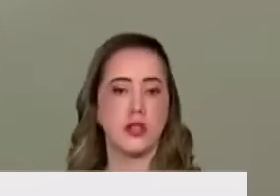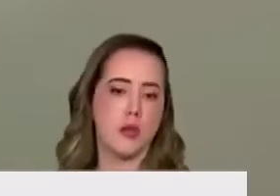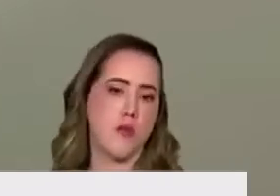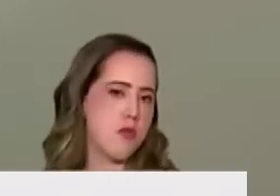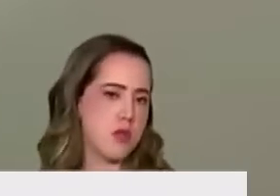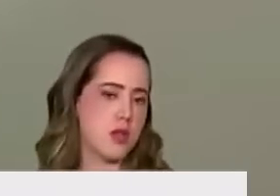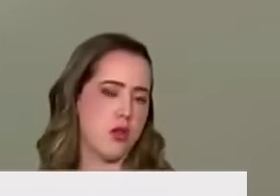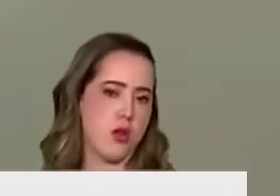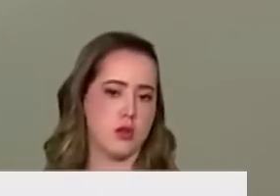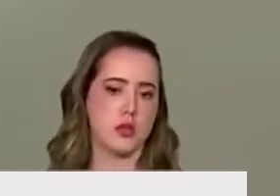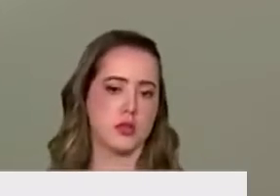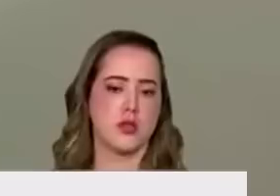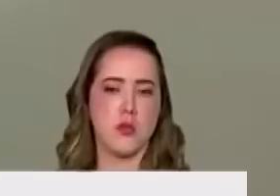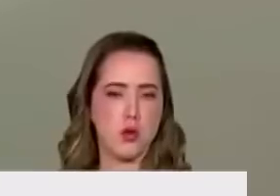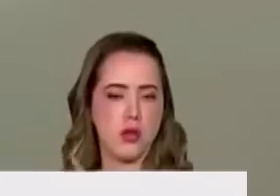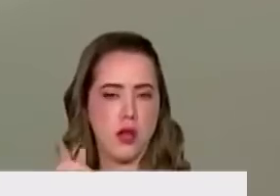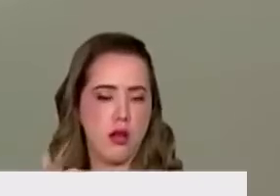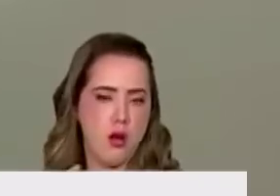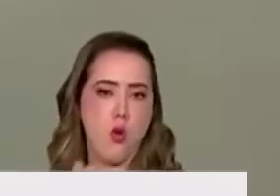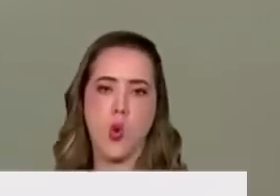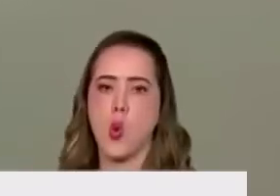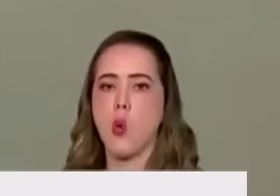aproveitou o efeito anestésico e...